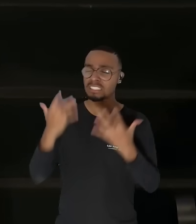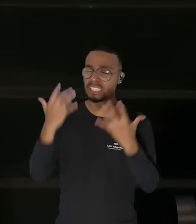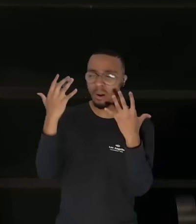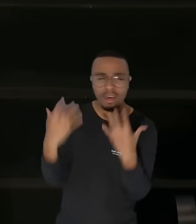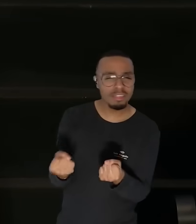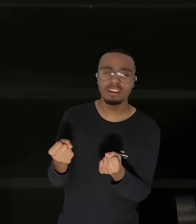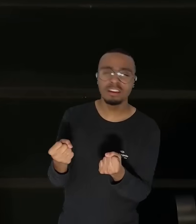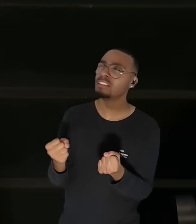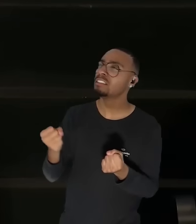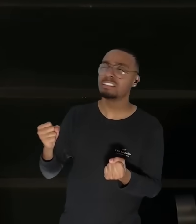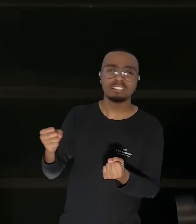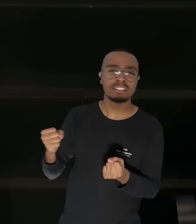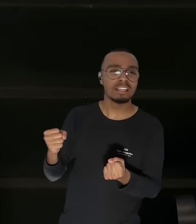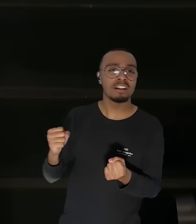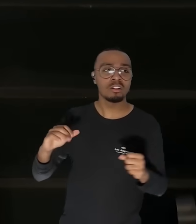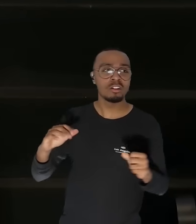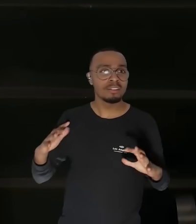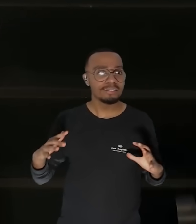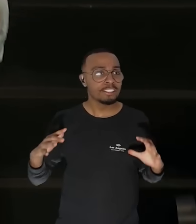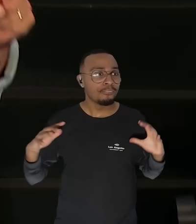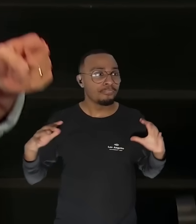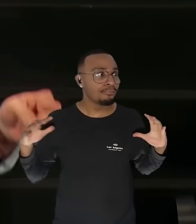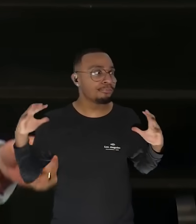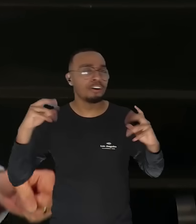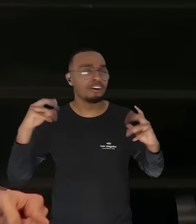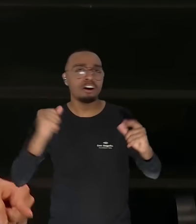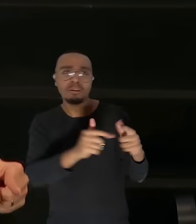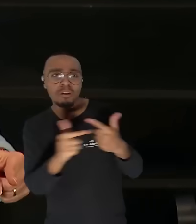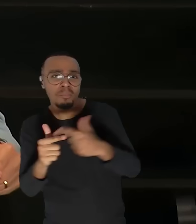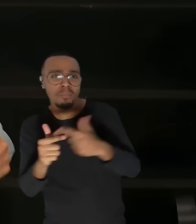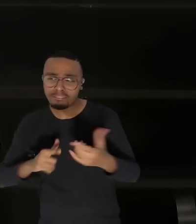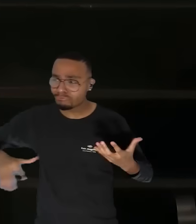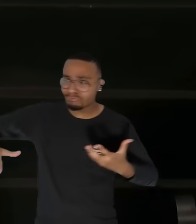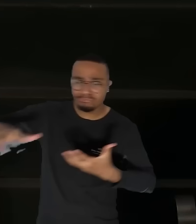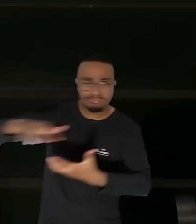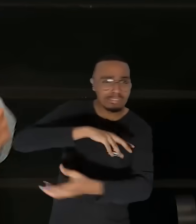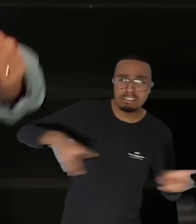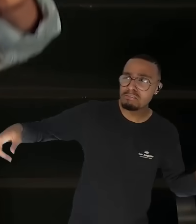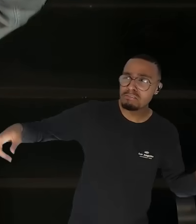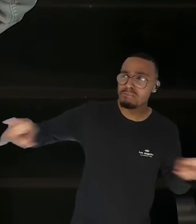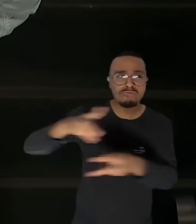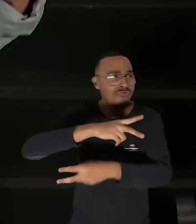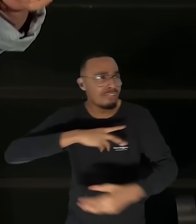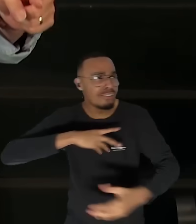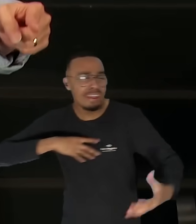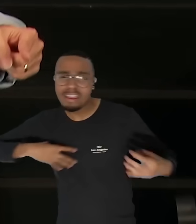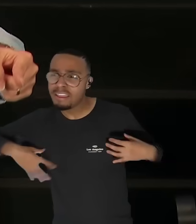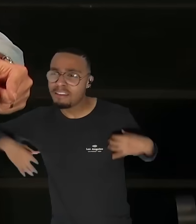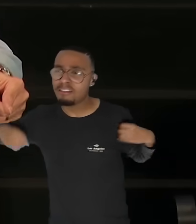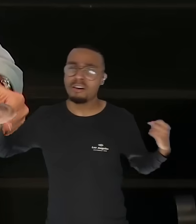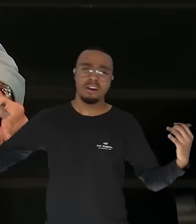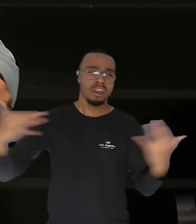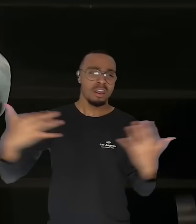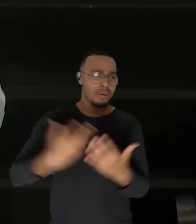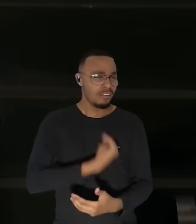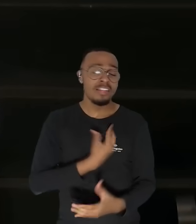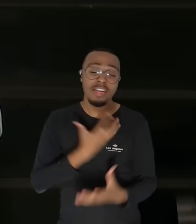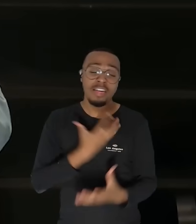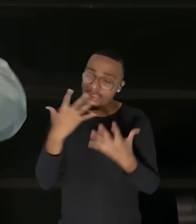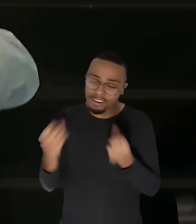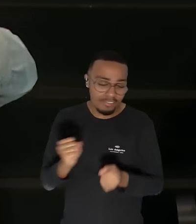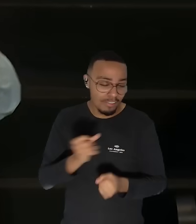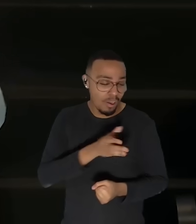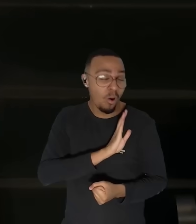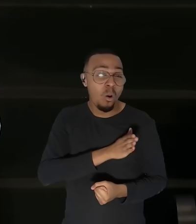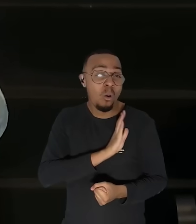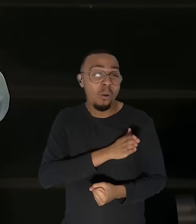inesperada, perigosa, uma tempestade que você não administre, uma tempestade surpresa, jamais você permita o seu coração acreditar